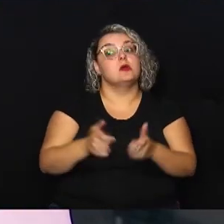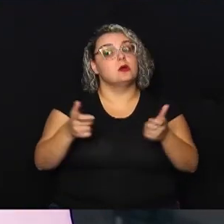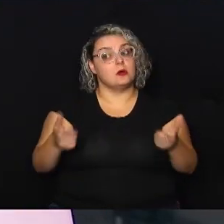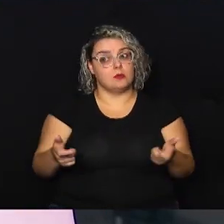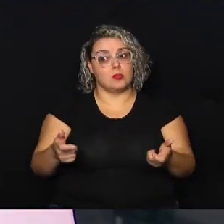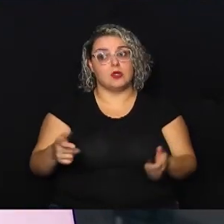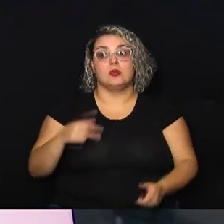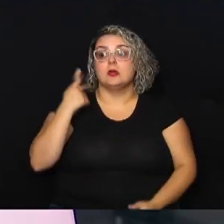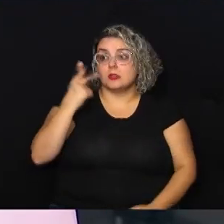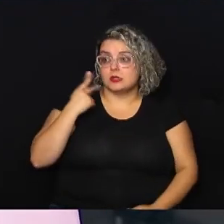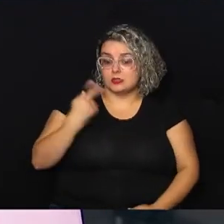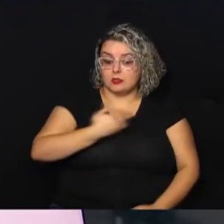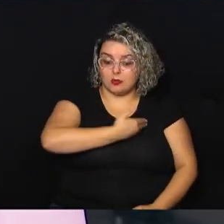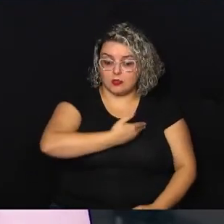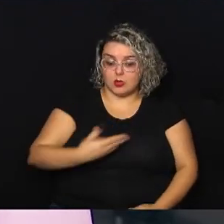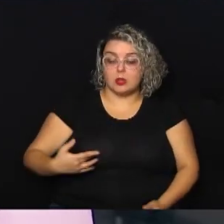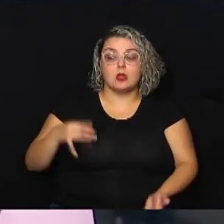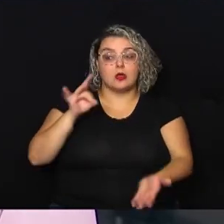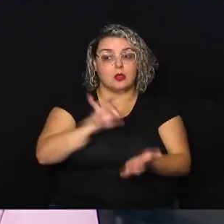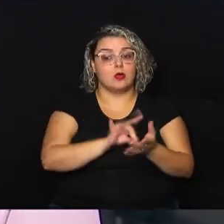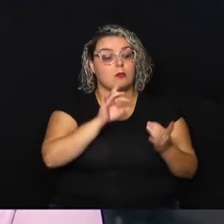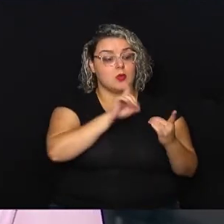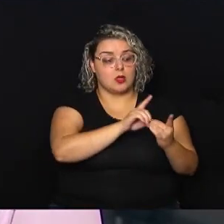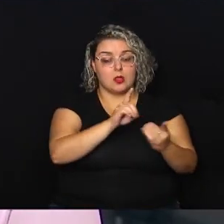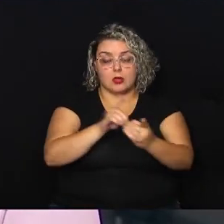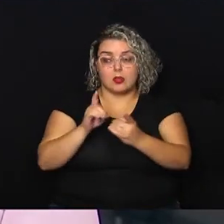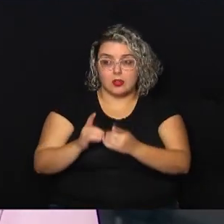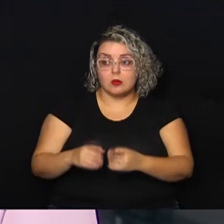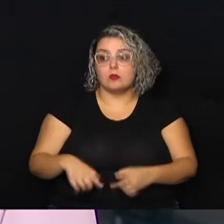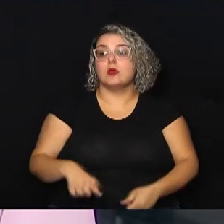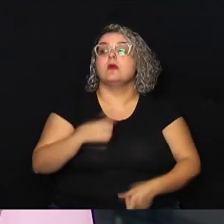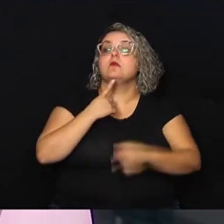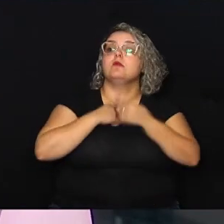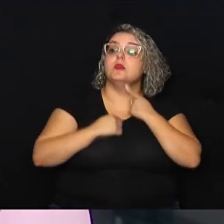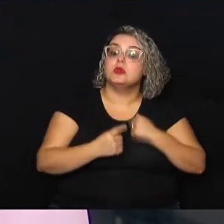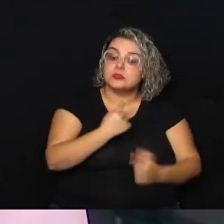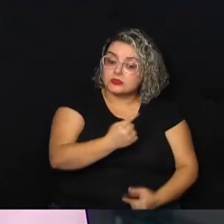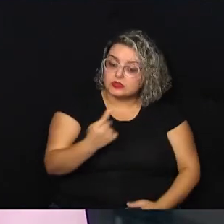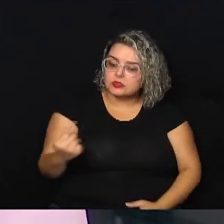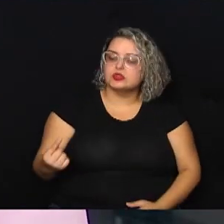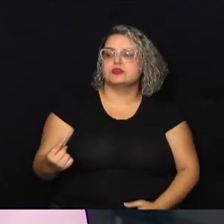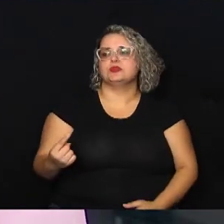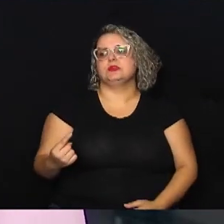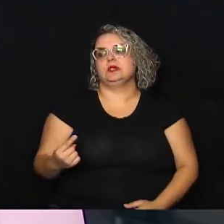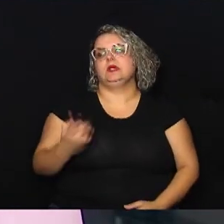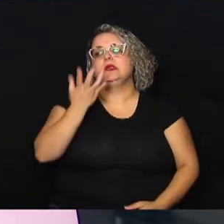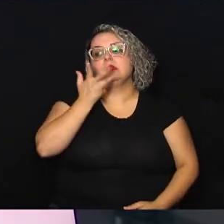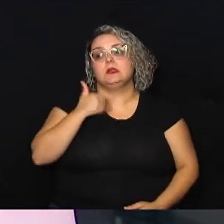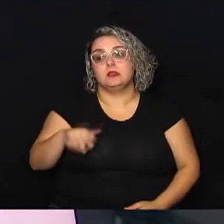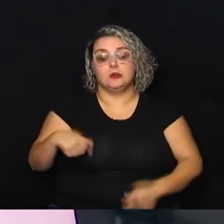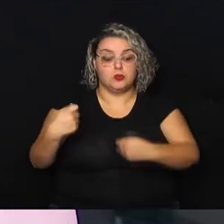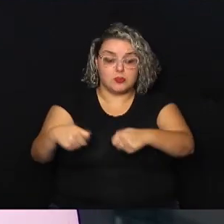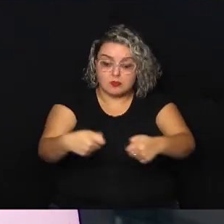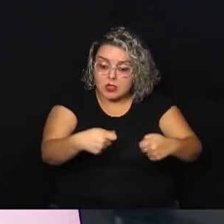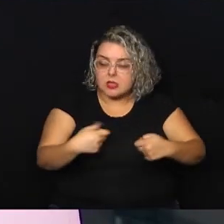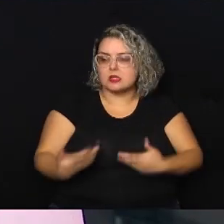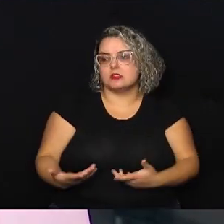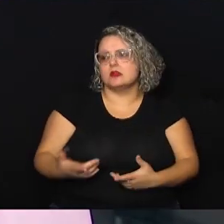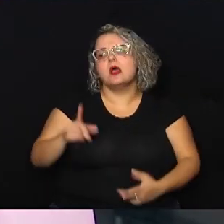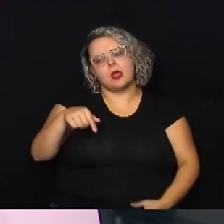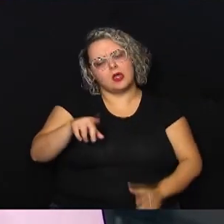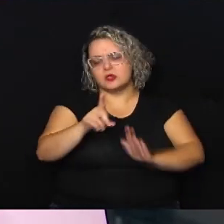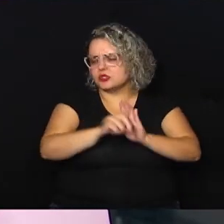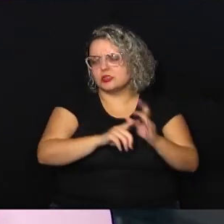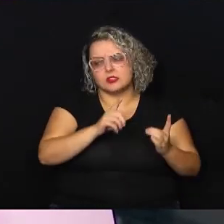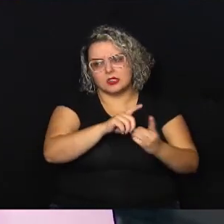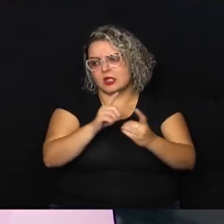políticas públicas que realmente atendam a necessidade de cada criança, né? Porque é direito delas, né? Serem atendidas em todas